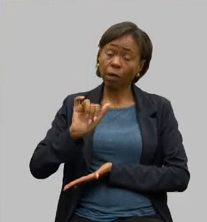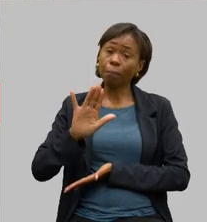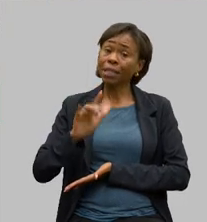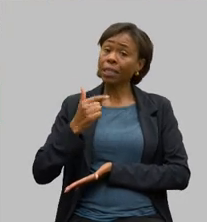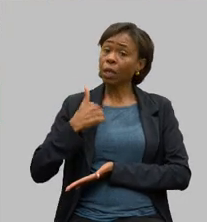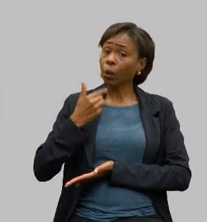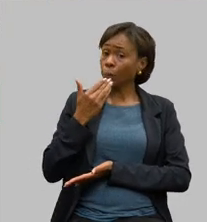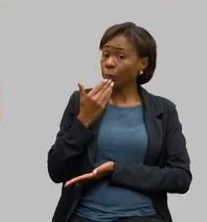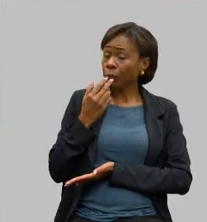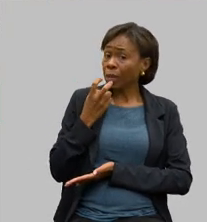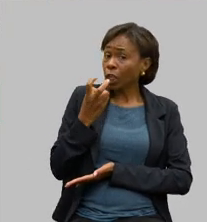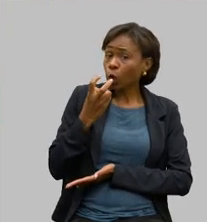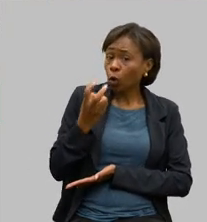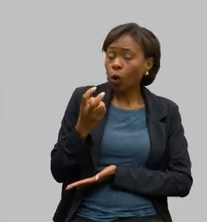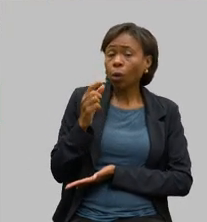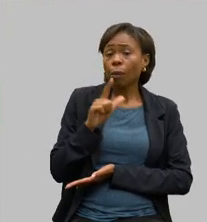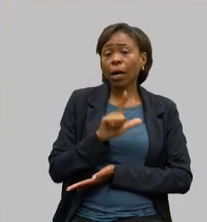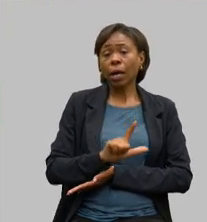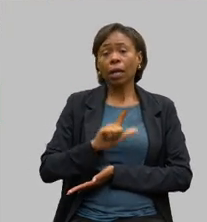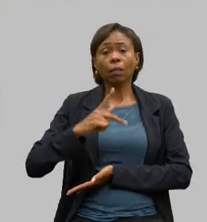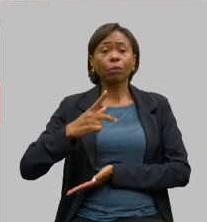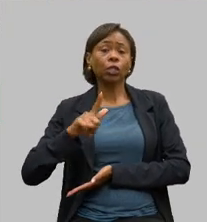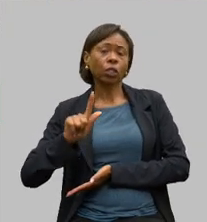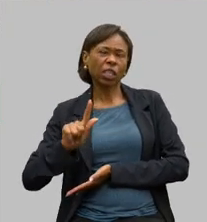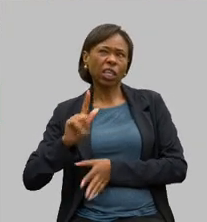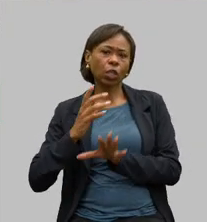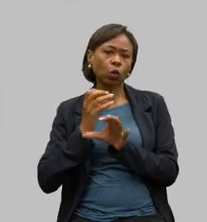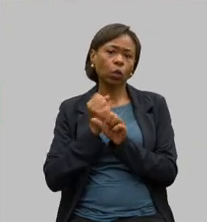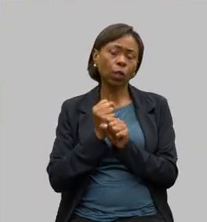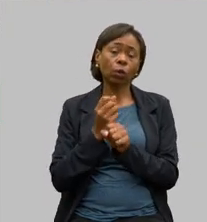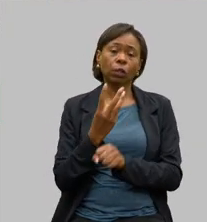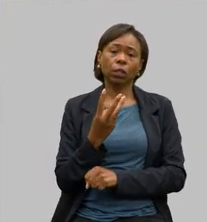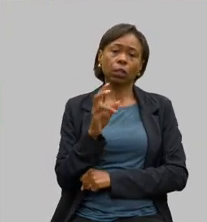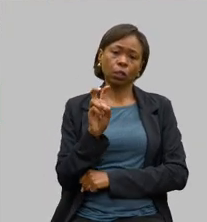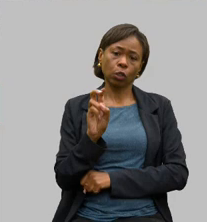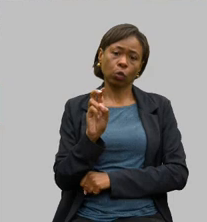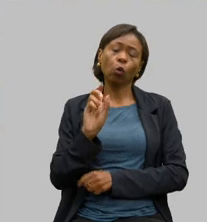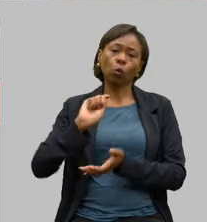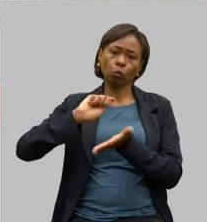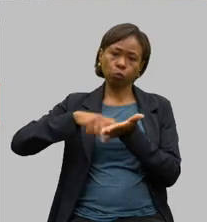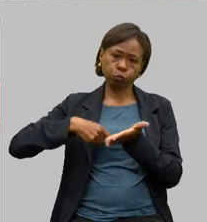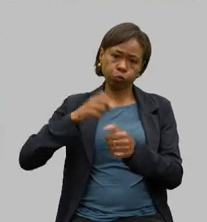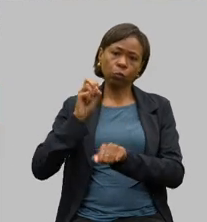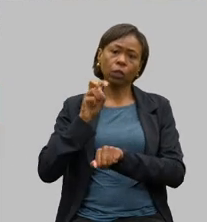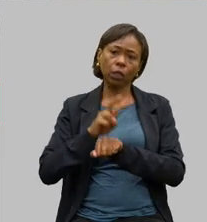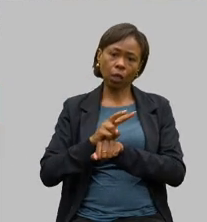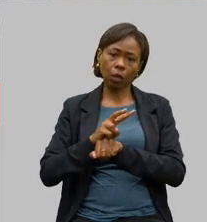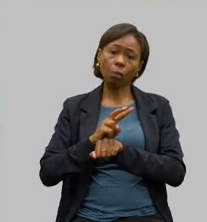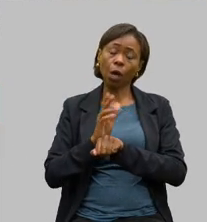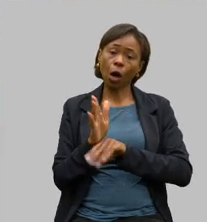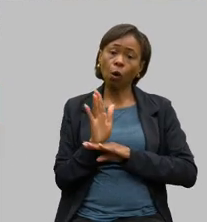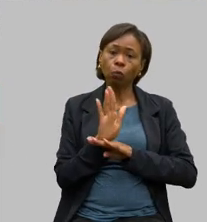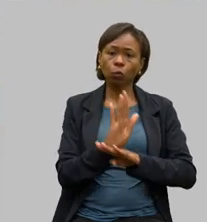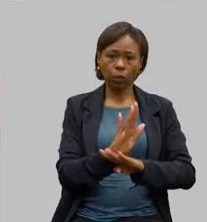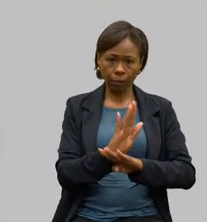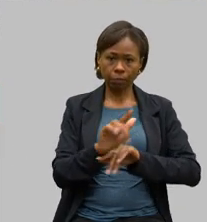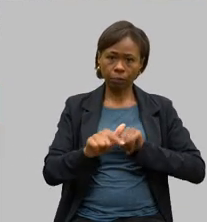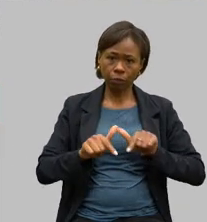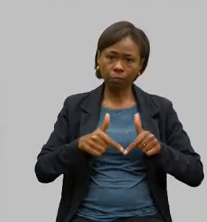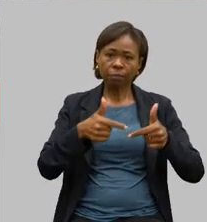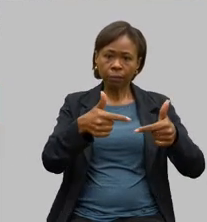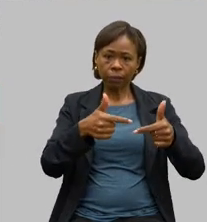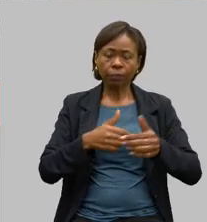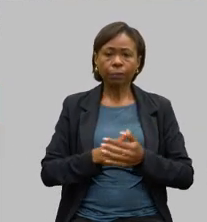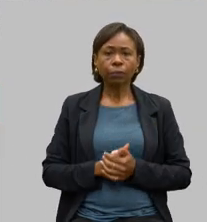Paulo Gustavo né Maristela já 35 contratações para reforço de execução eh